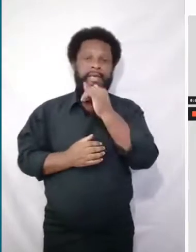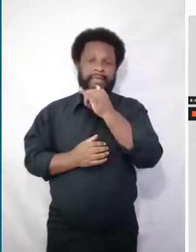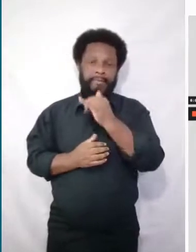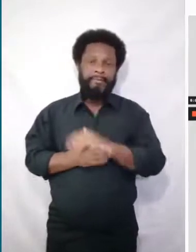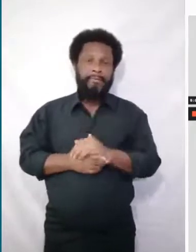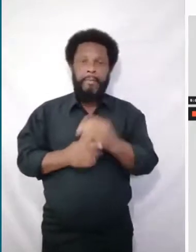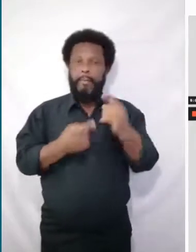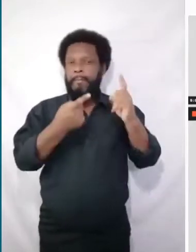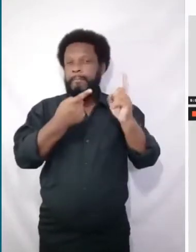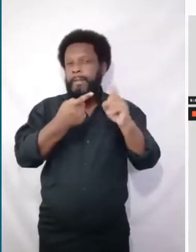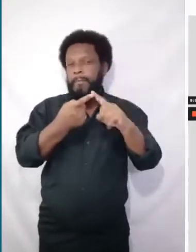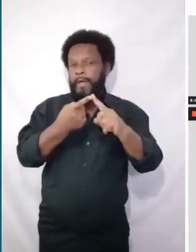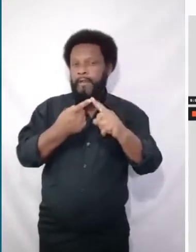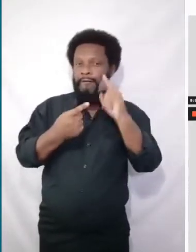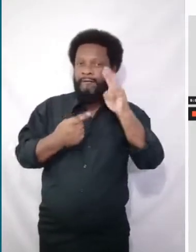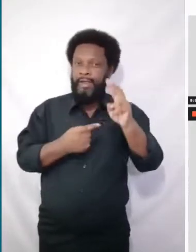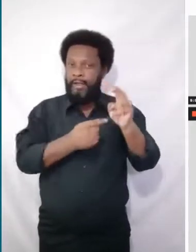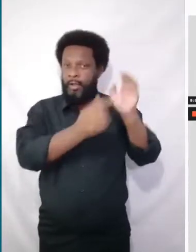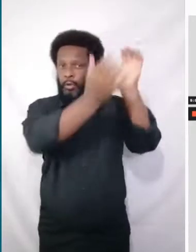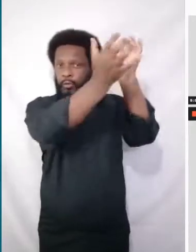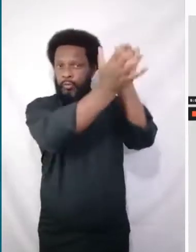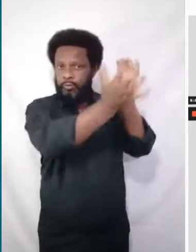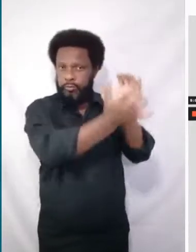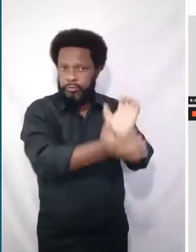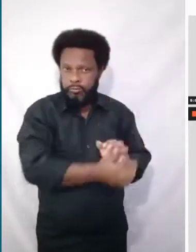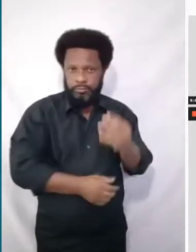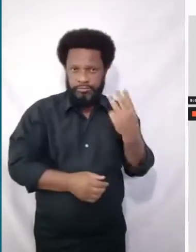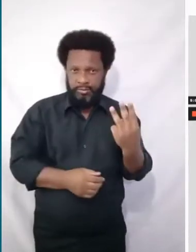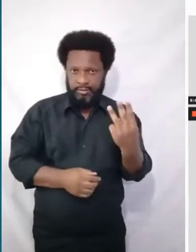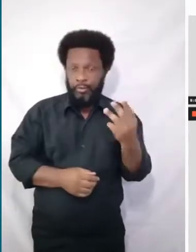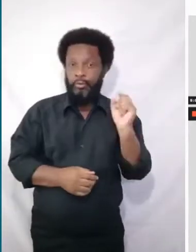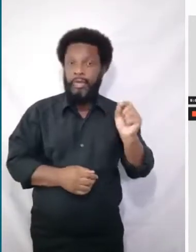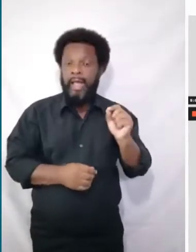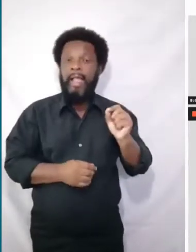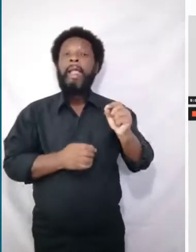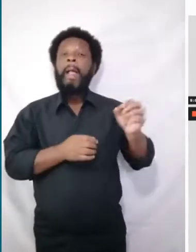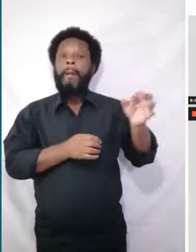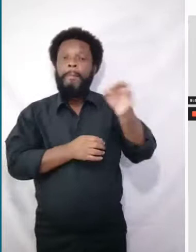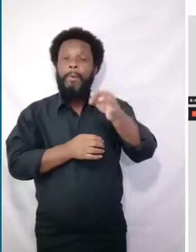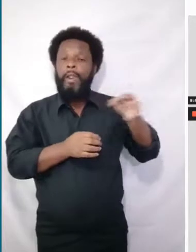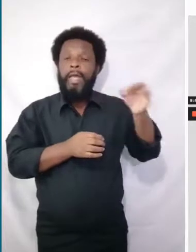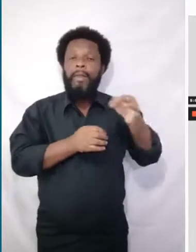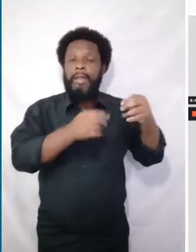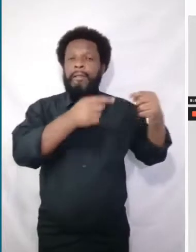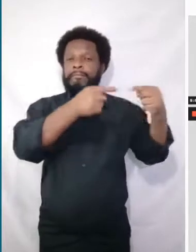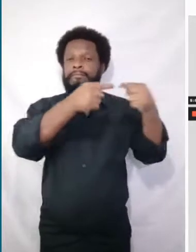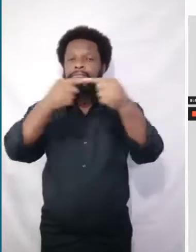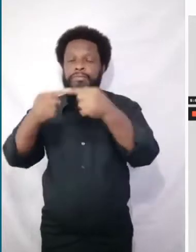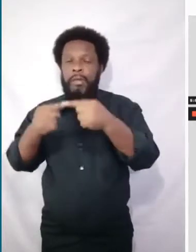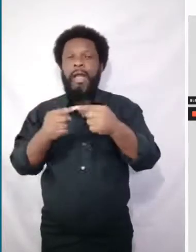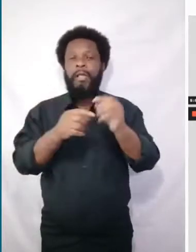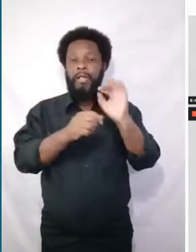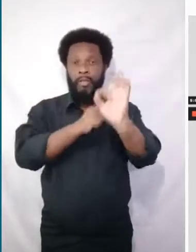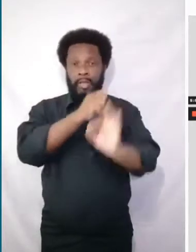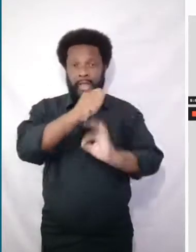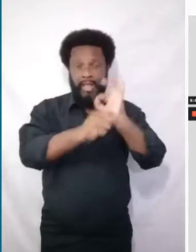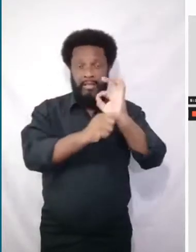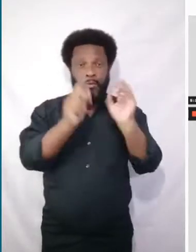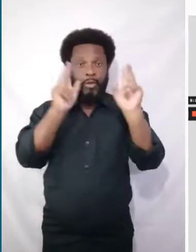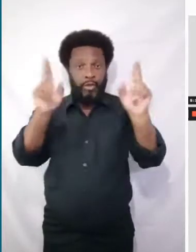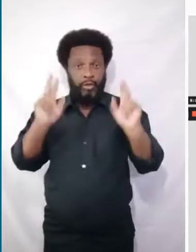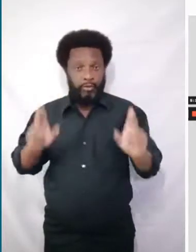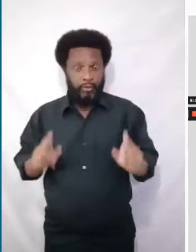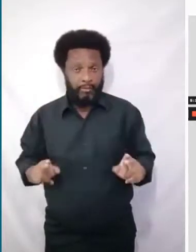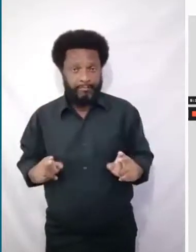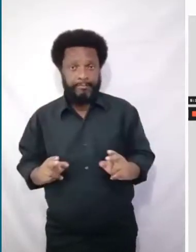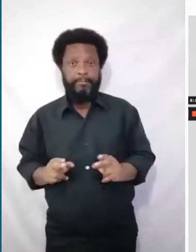tá? Bem, vamos ver os casos. Primeiro vamos lá olhar esses três grupos aqui, né, das moléculas lineares formadas por o